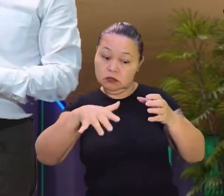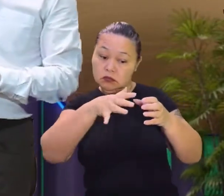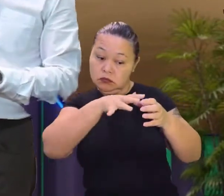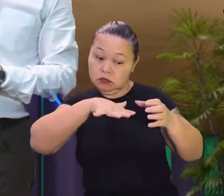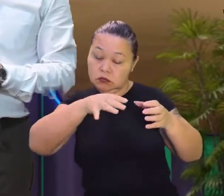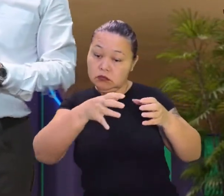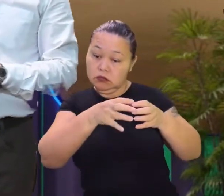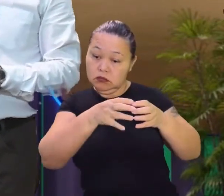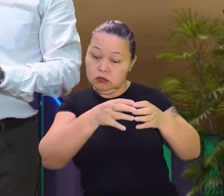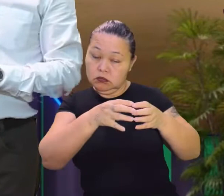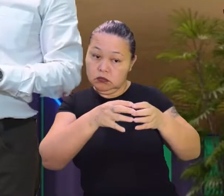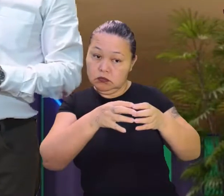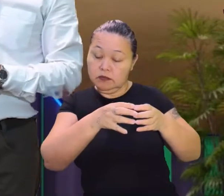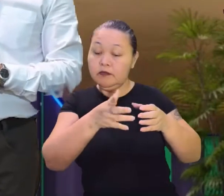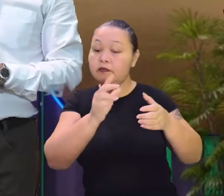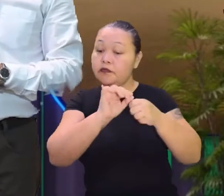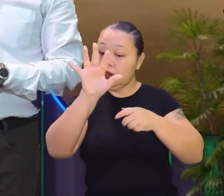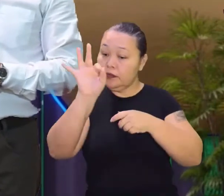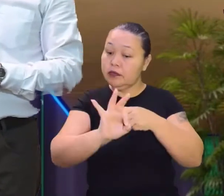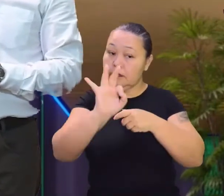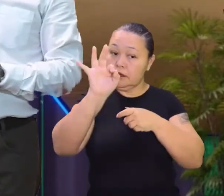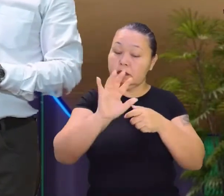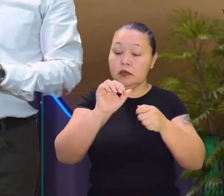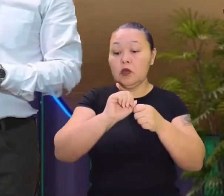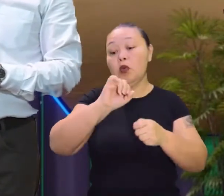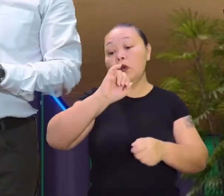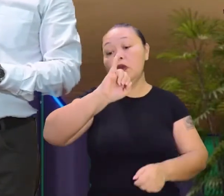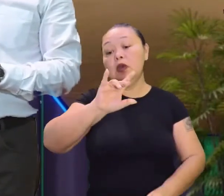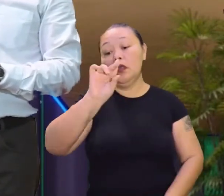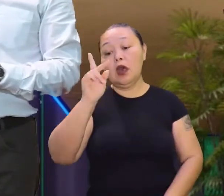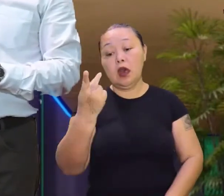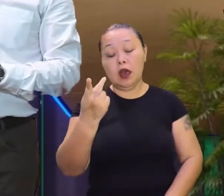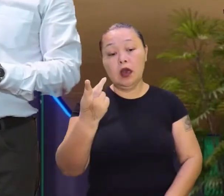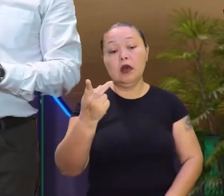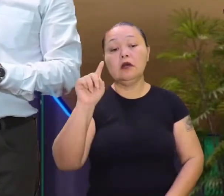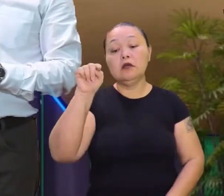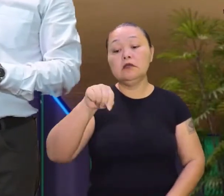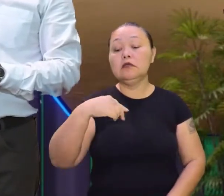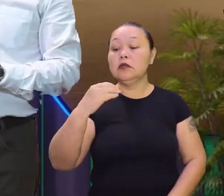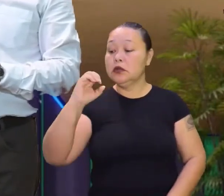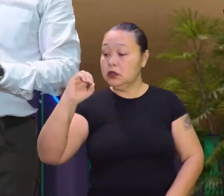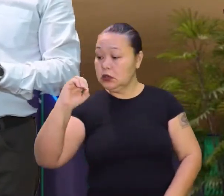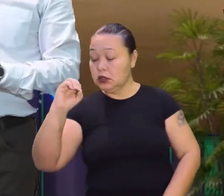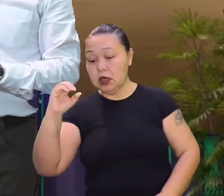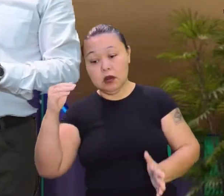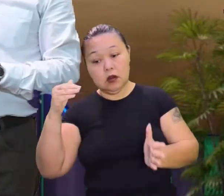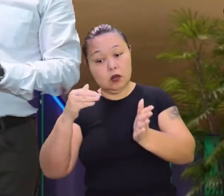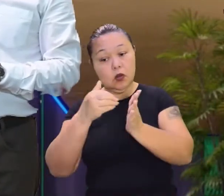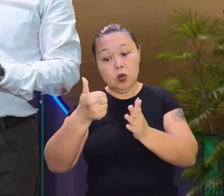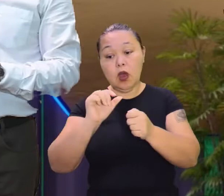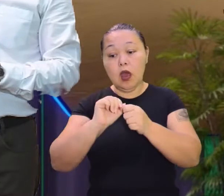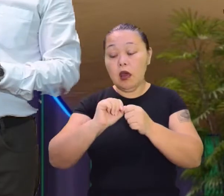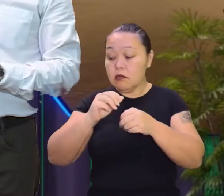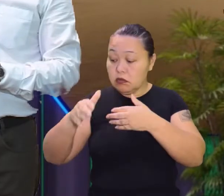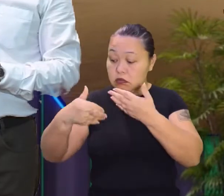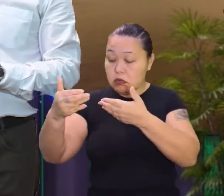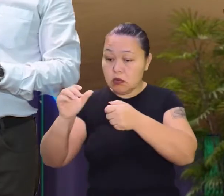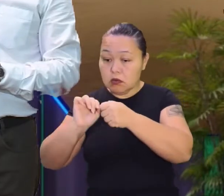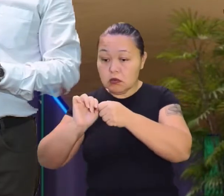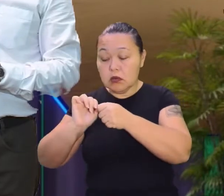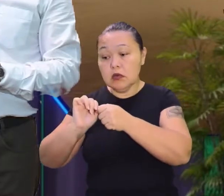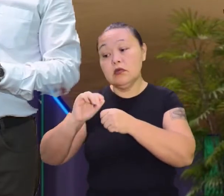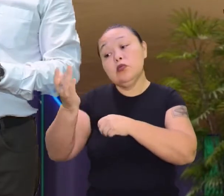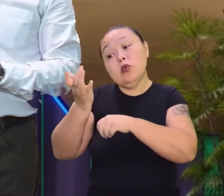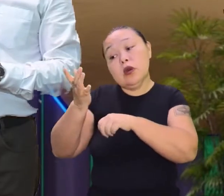gente fala do índice de Gini, é diferente do IDH, que o IDH é de 0 a 1 e a condição mais favorável desejada